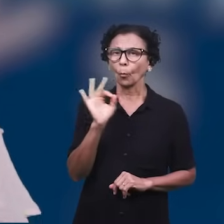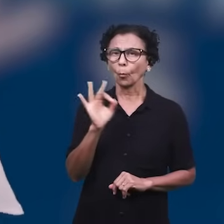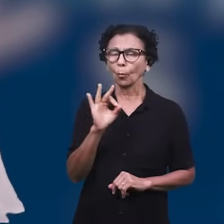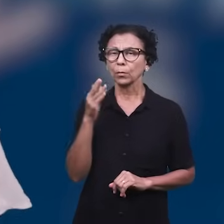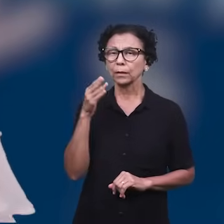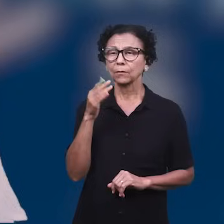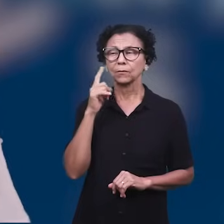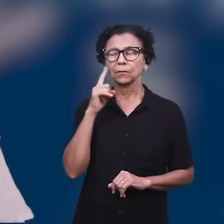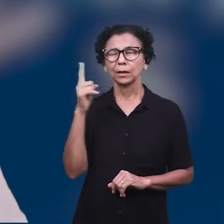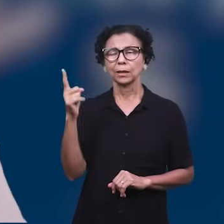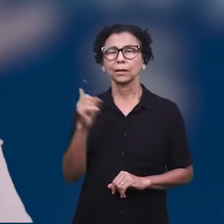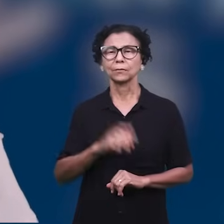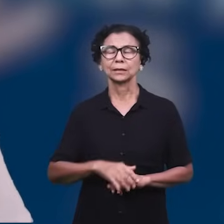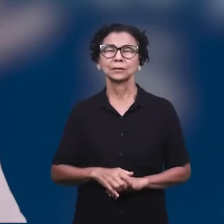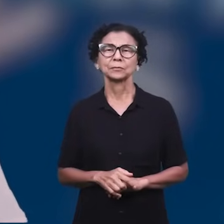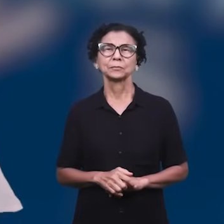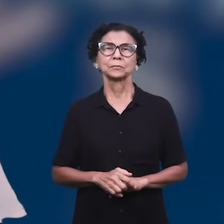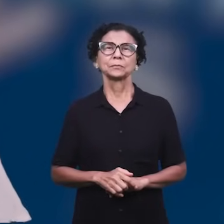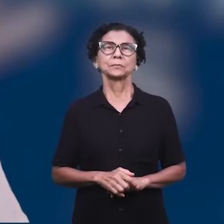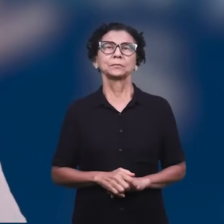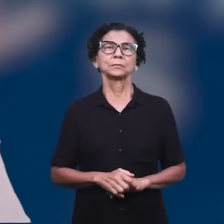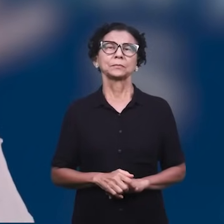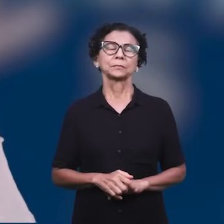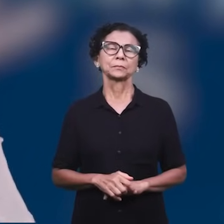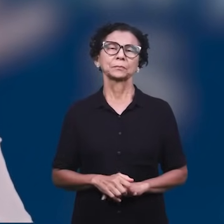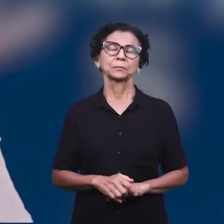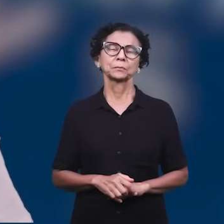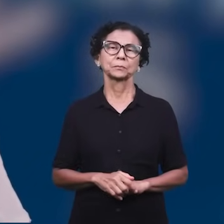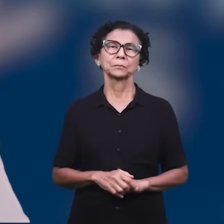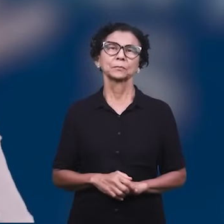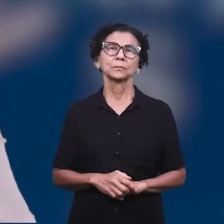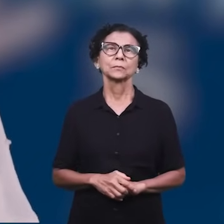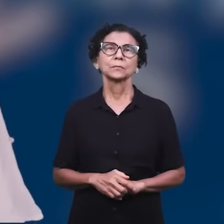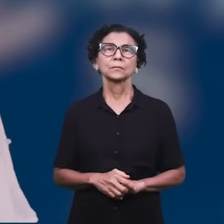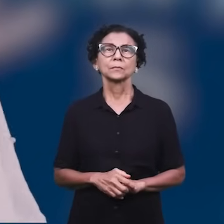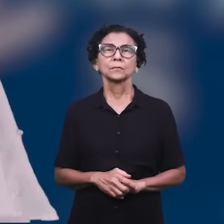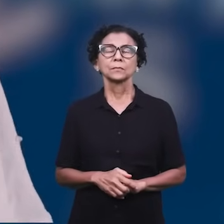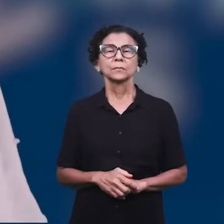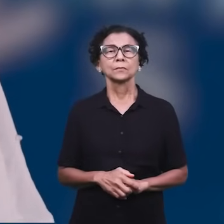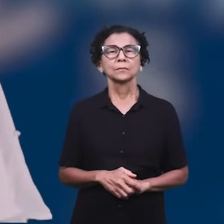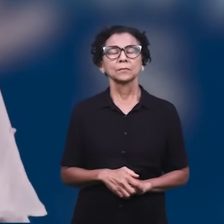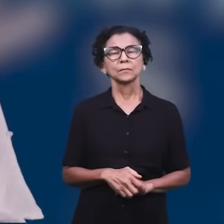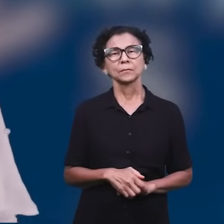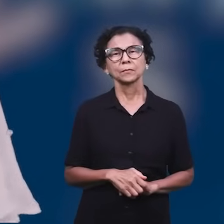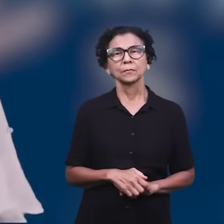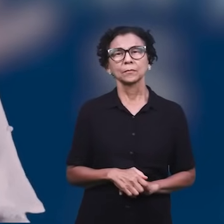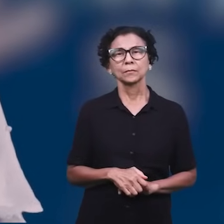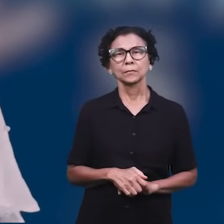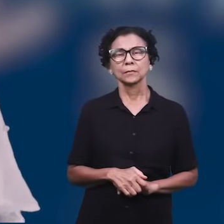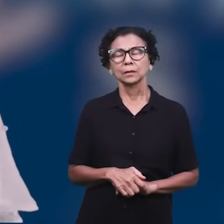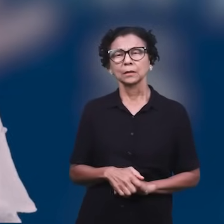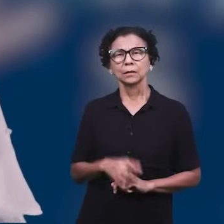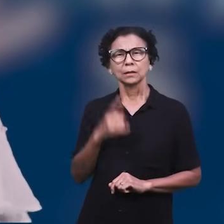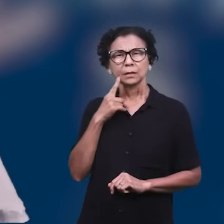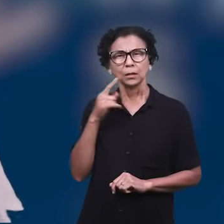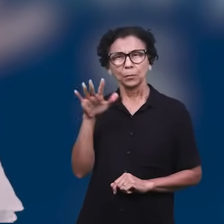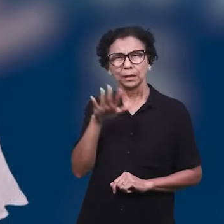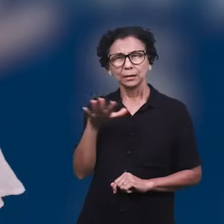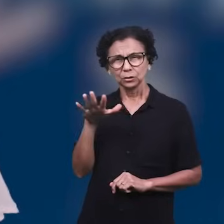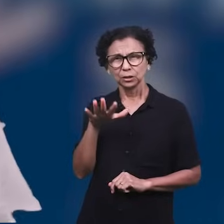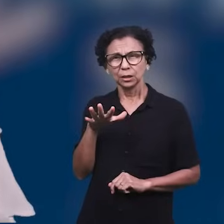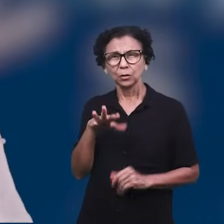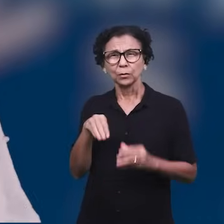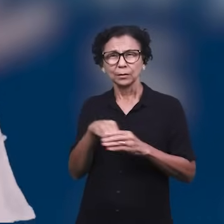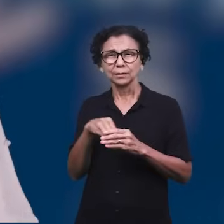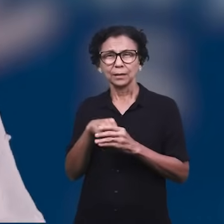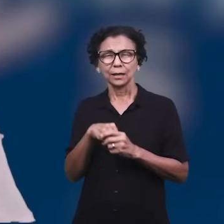cm.rondônia, você vai conhecer um pouquinho mais as nossas igrejas ali em Rondônia, principalmente lá em Machadinho do Oeste. Já ouviu falar de Machadinho do Oeste? Não, pois